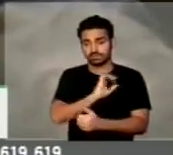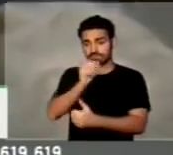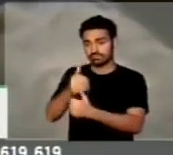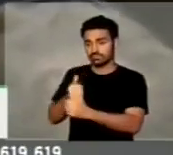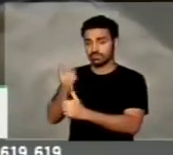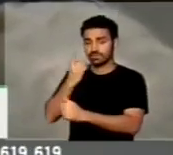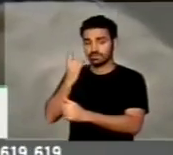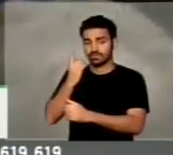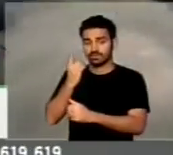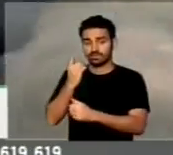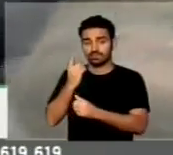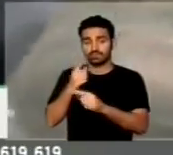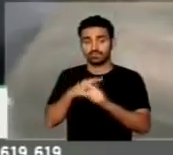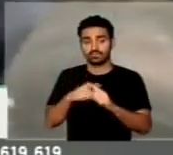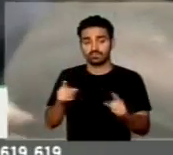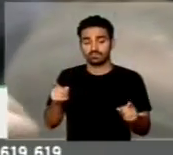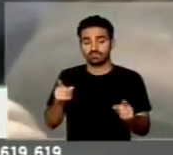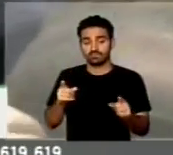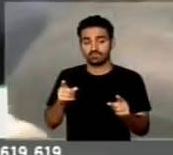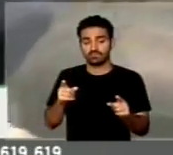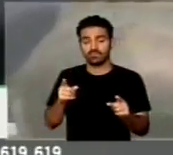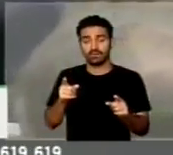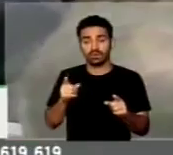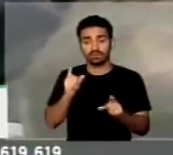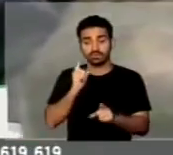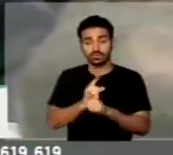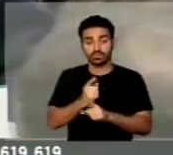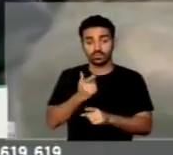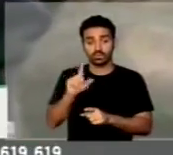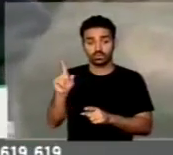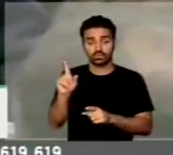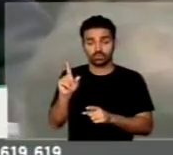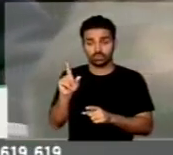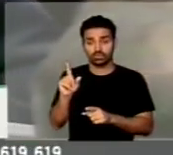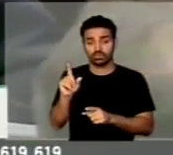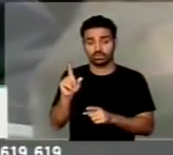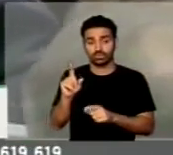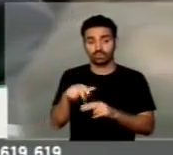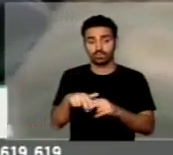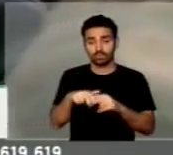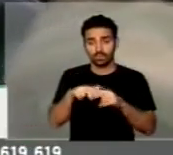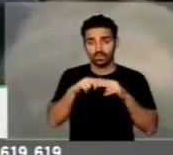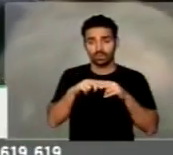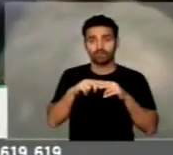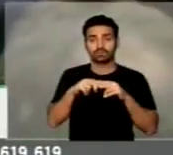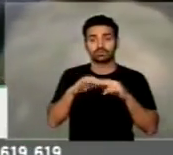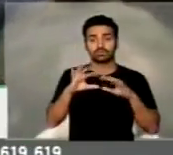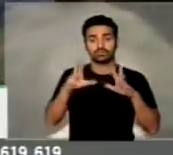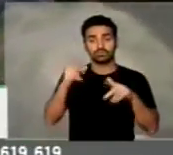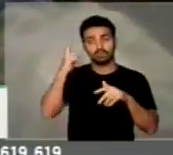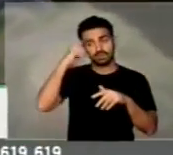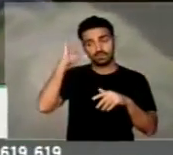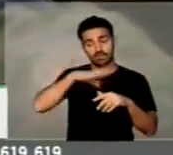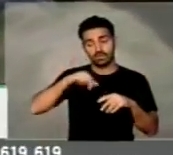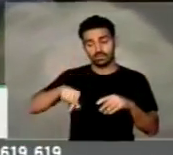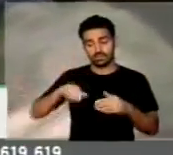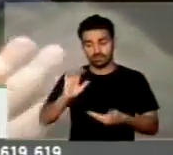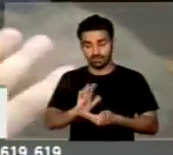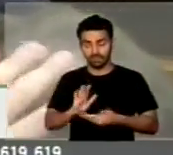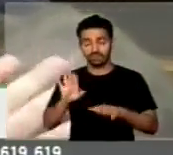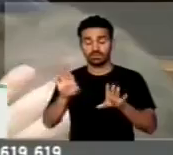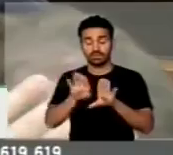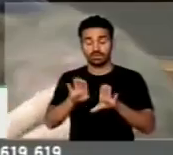mandato, mas eles foram revelados em outro mandato. E aí afetaram tanto a imagem da casa,